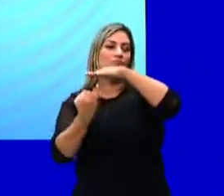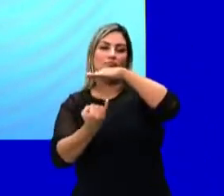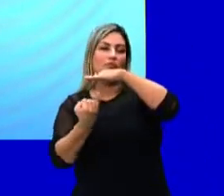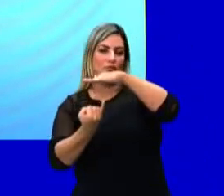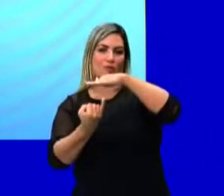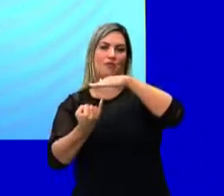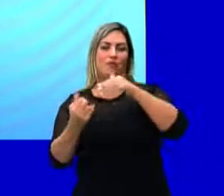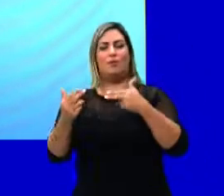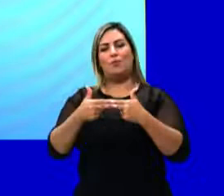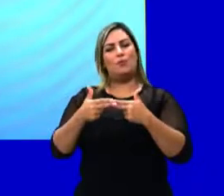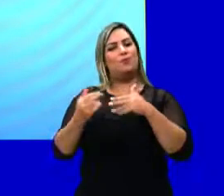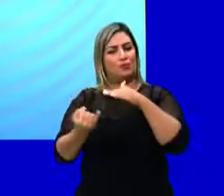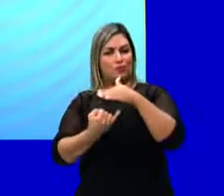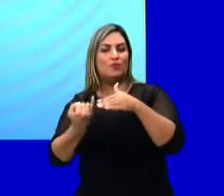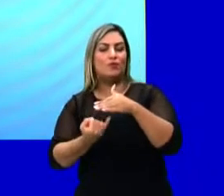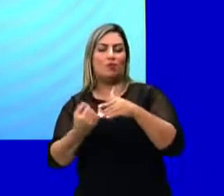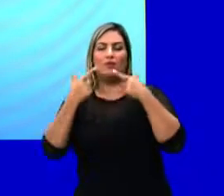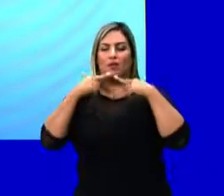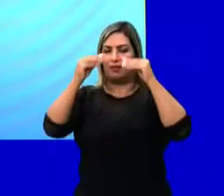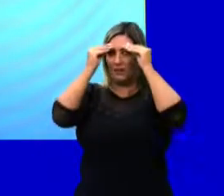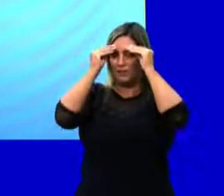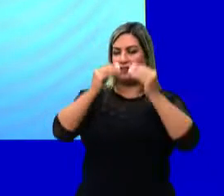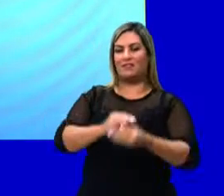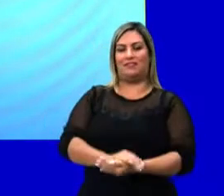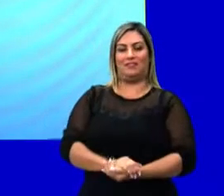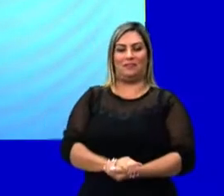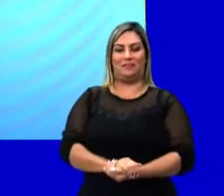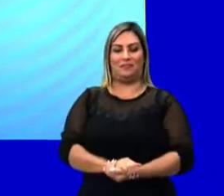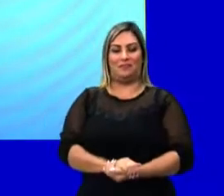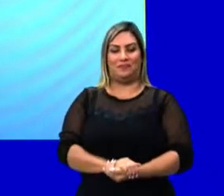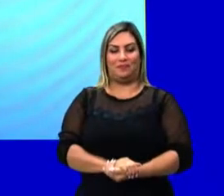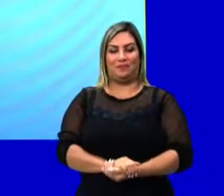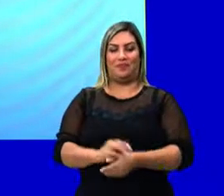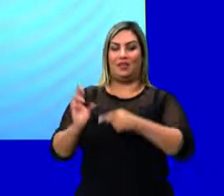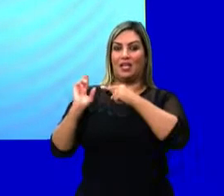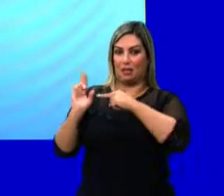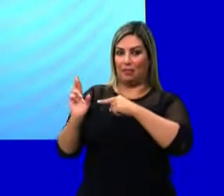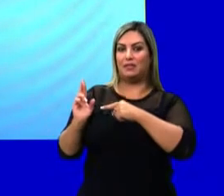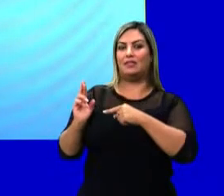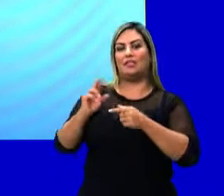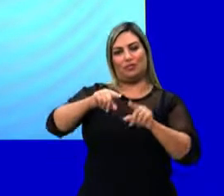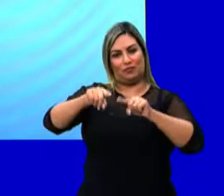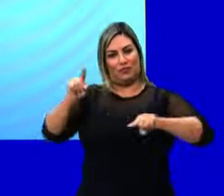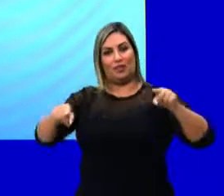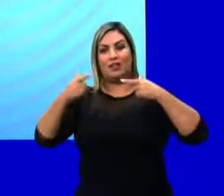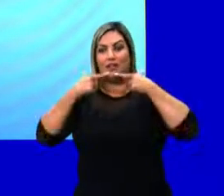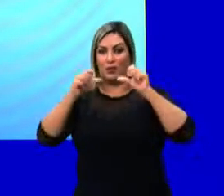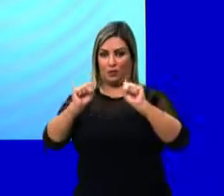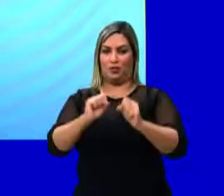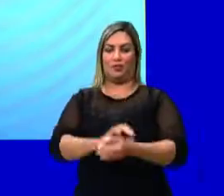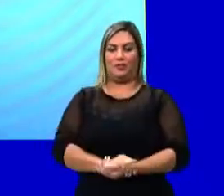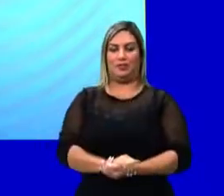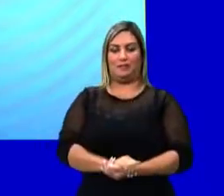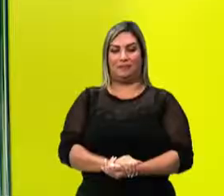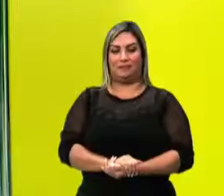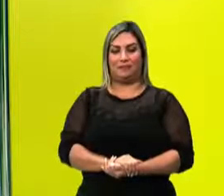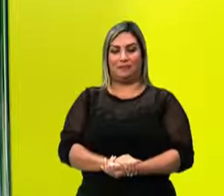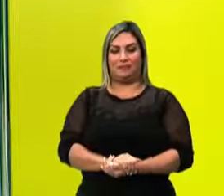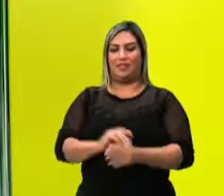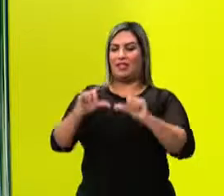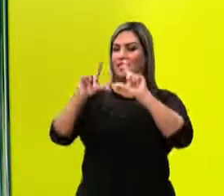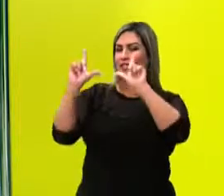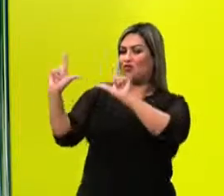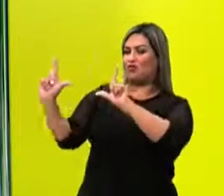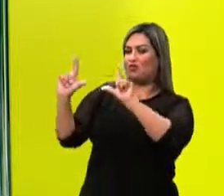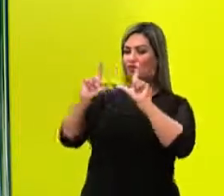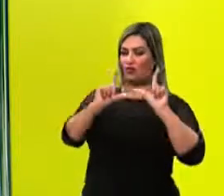coloquial, o uso informal da linguagem, representando essas variações linguísticas. Nessa tirinha